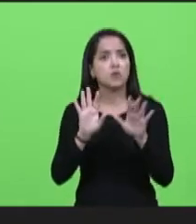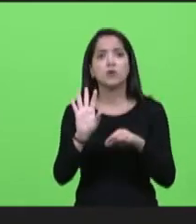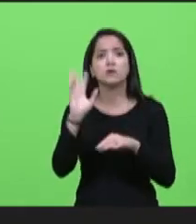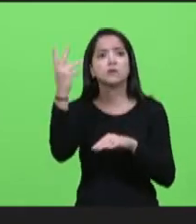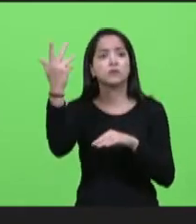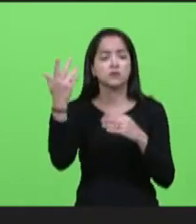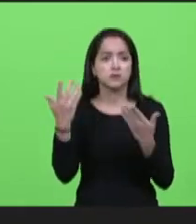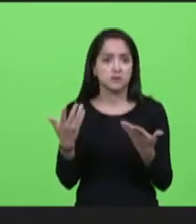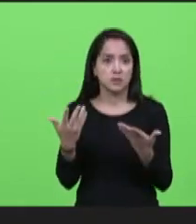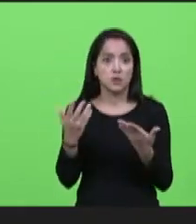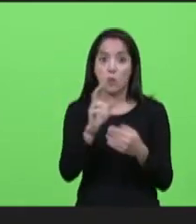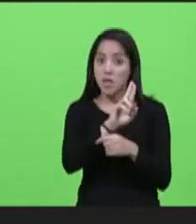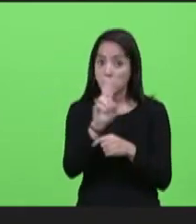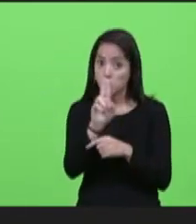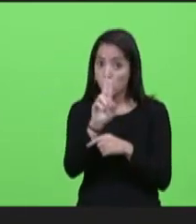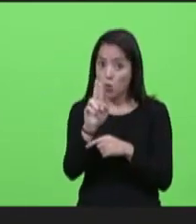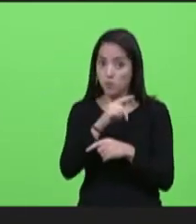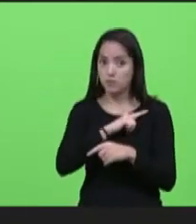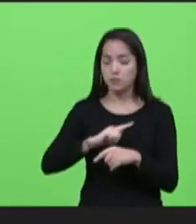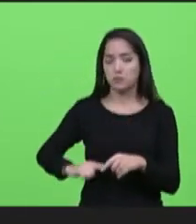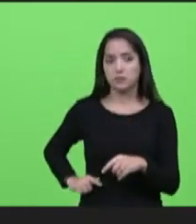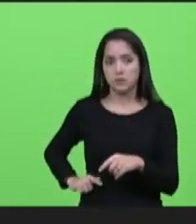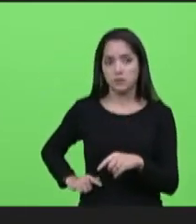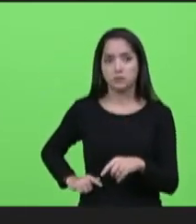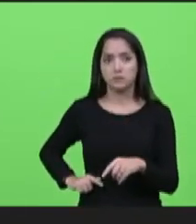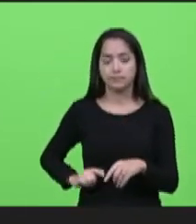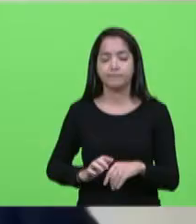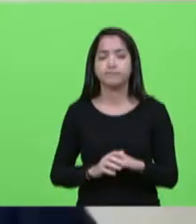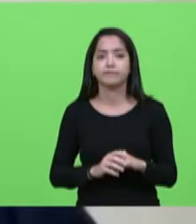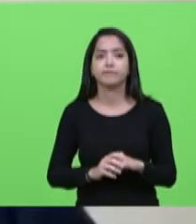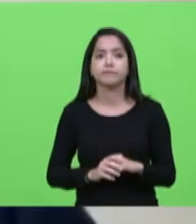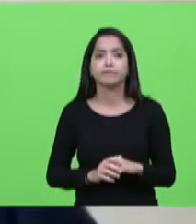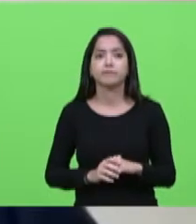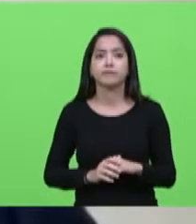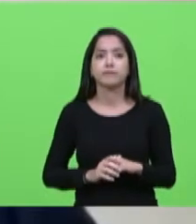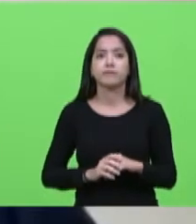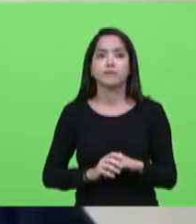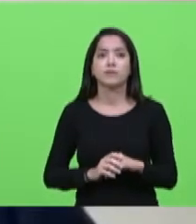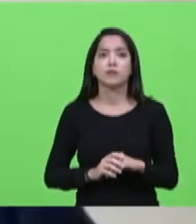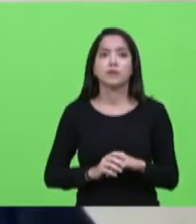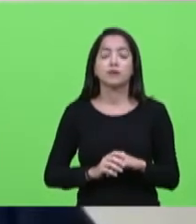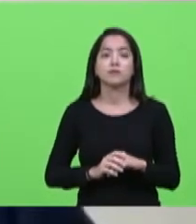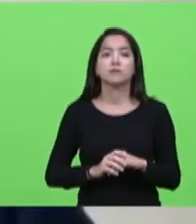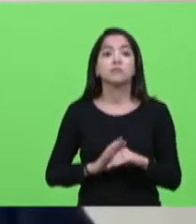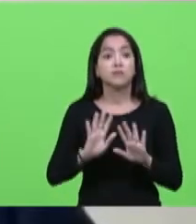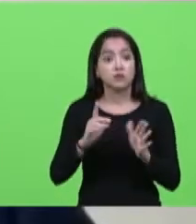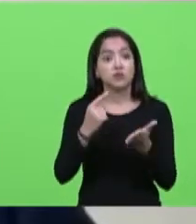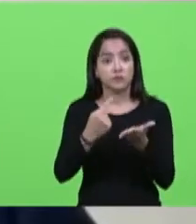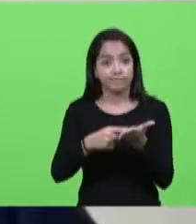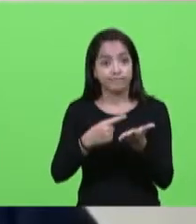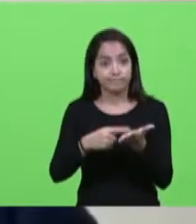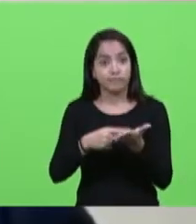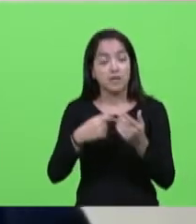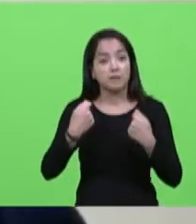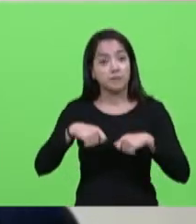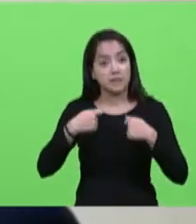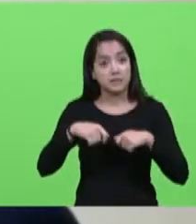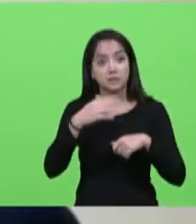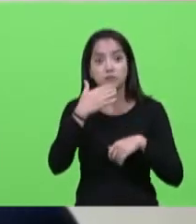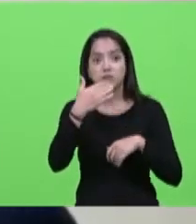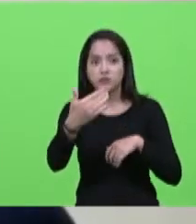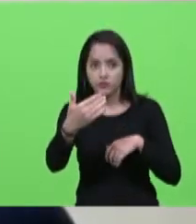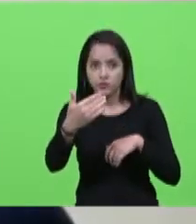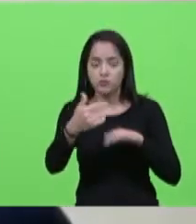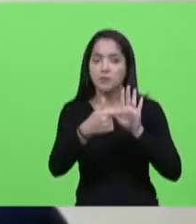governador. Em nome do governador, senhor presidente. A previsão regimental de convocação, basta que seja apresentado um requerimento do